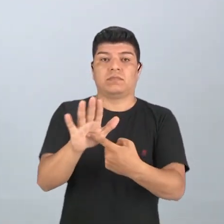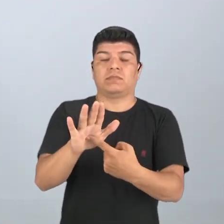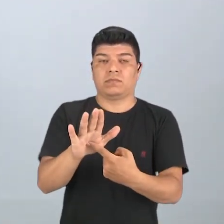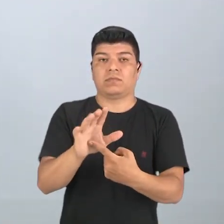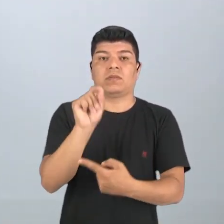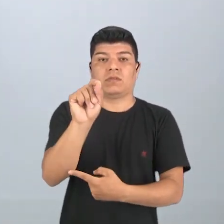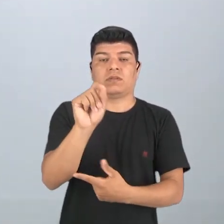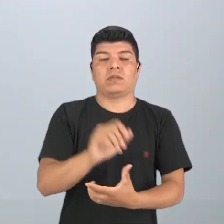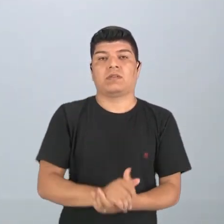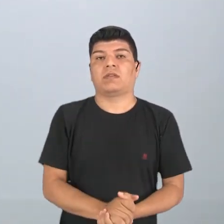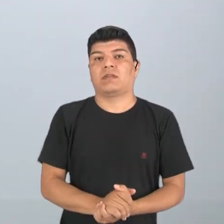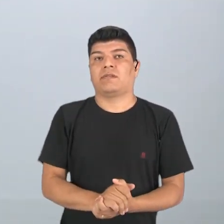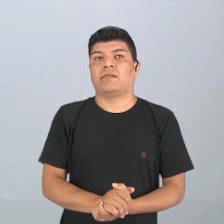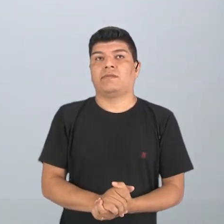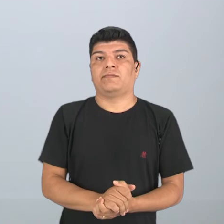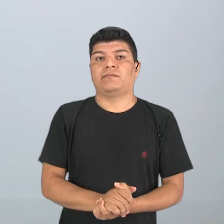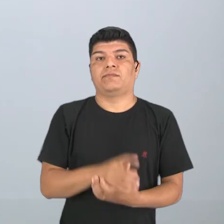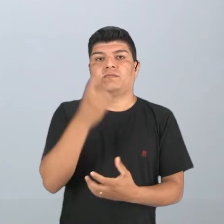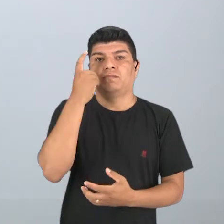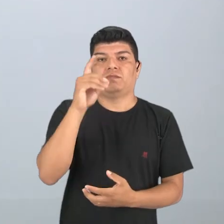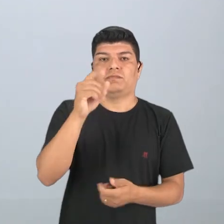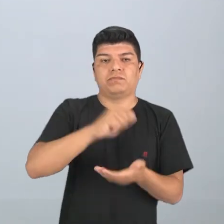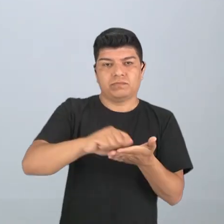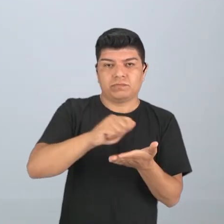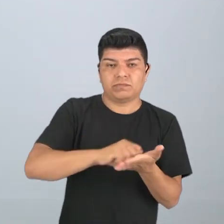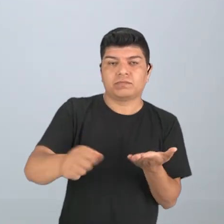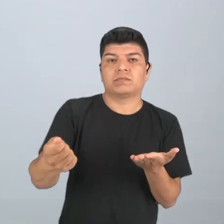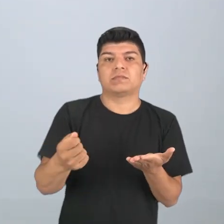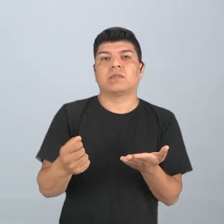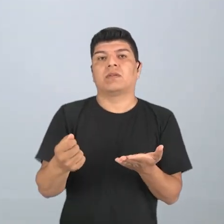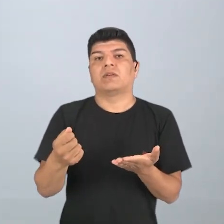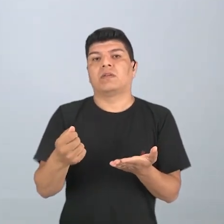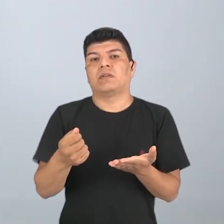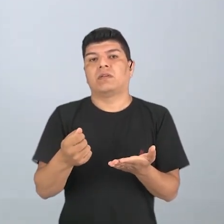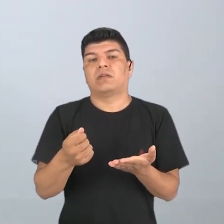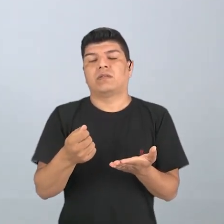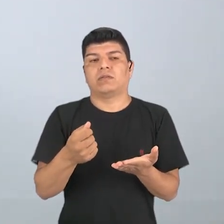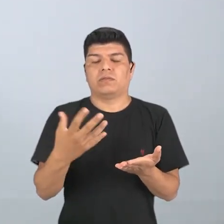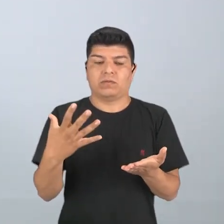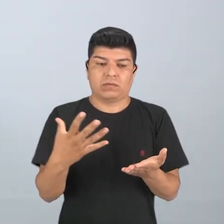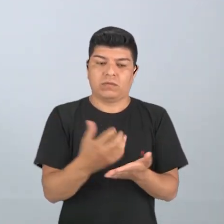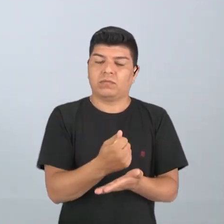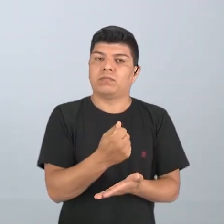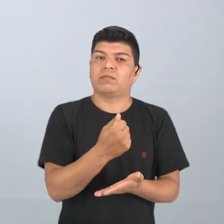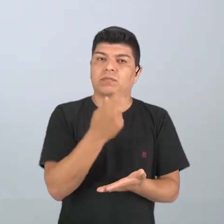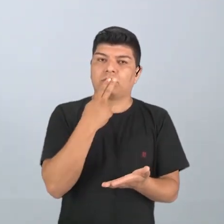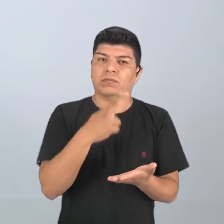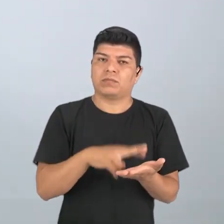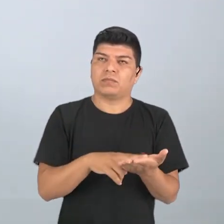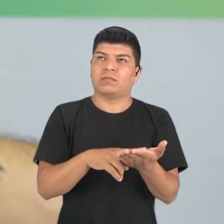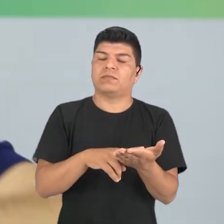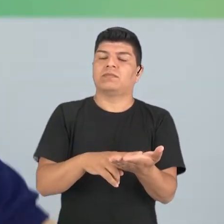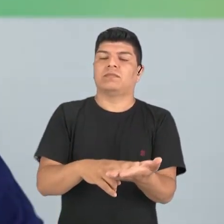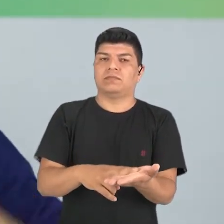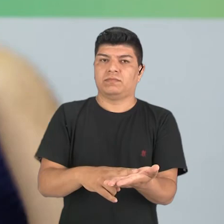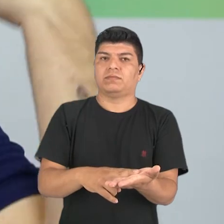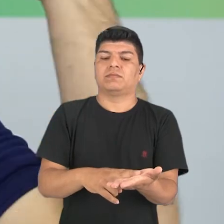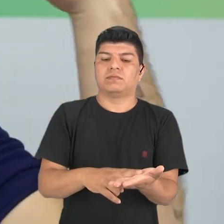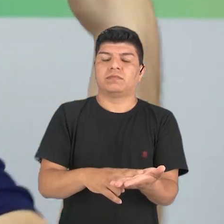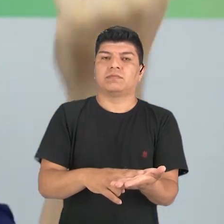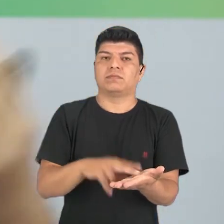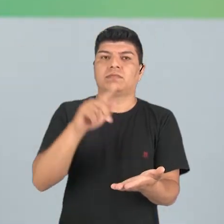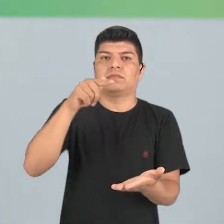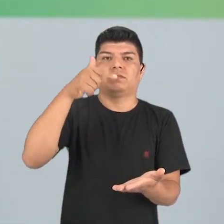mostrar que dia foi feito. Quando você pegar aquela carta lá,